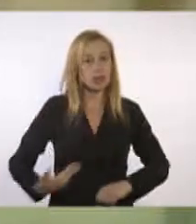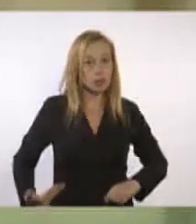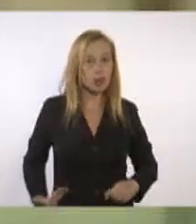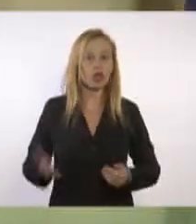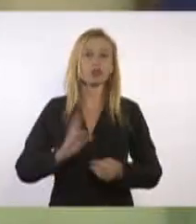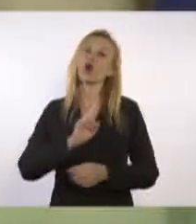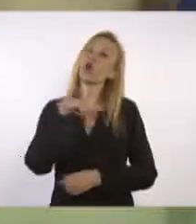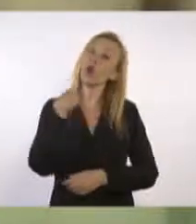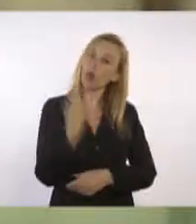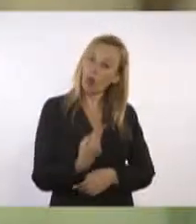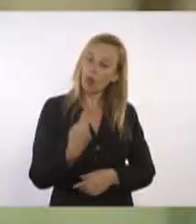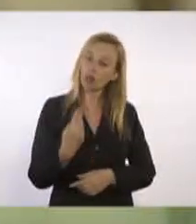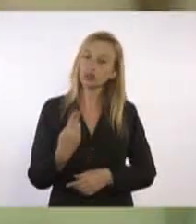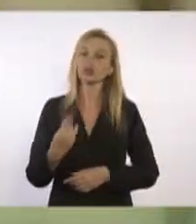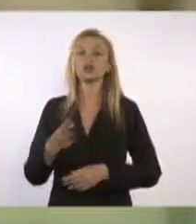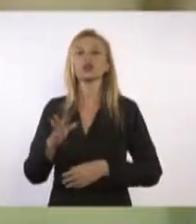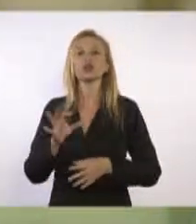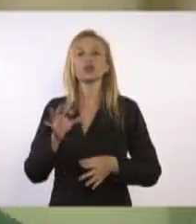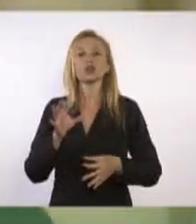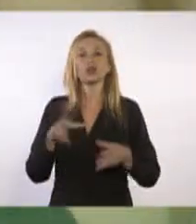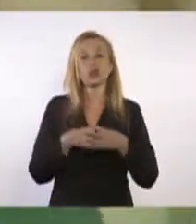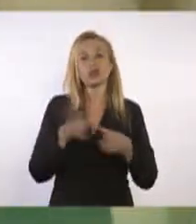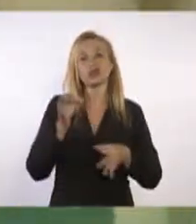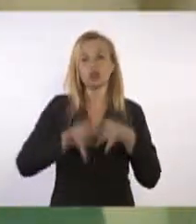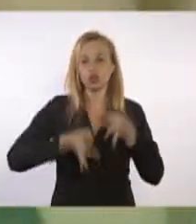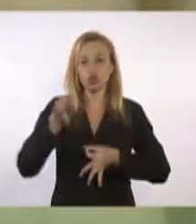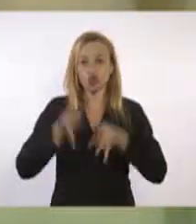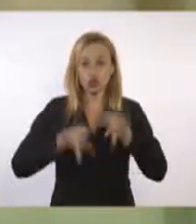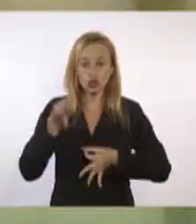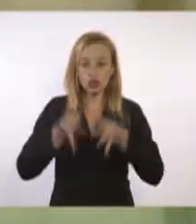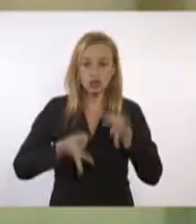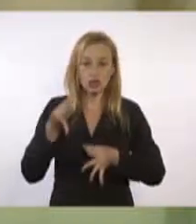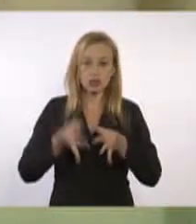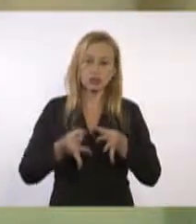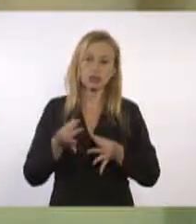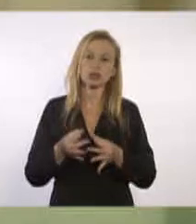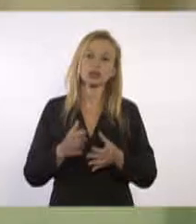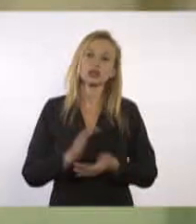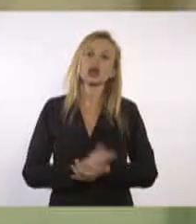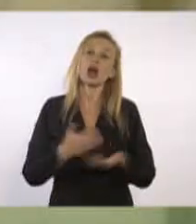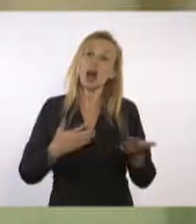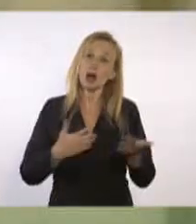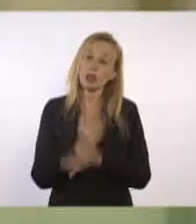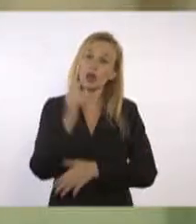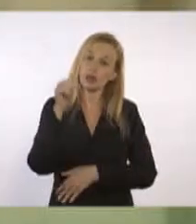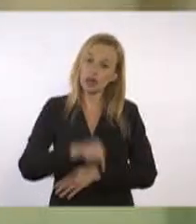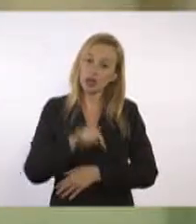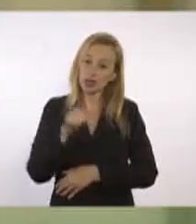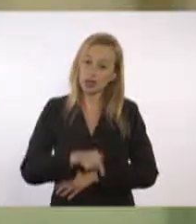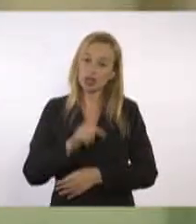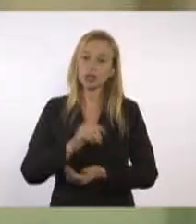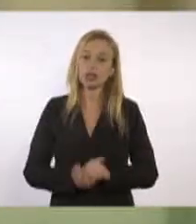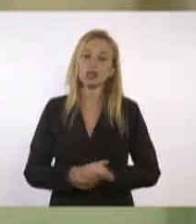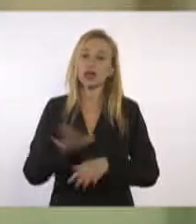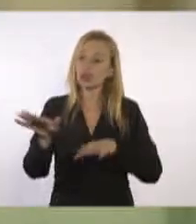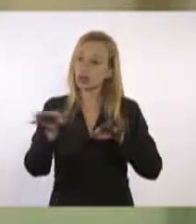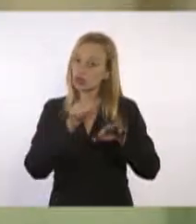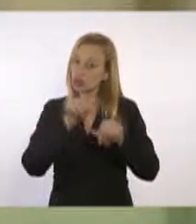da Comissão de Constituição e Justiça, aprove aqui a